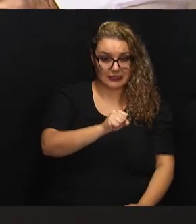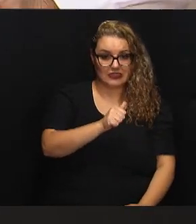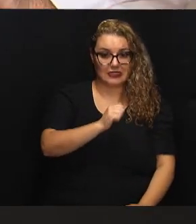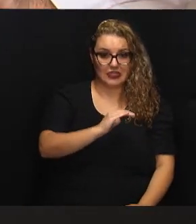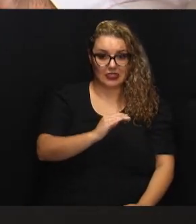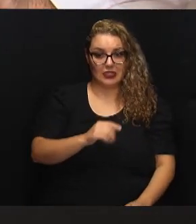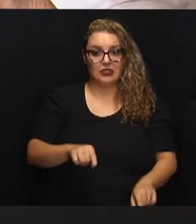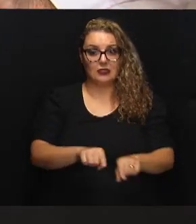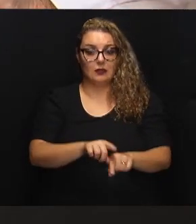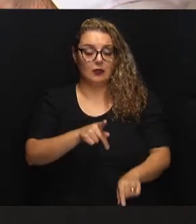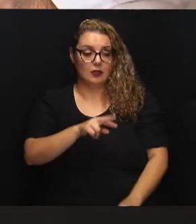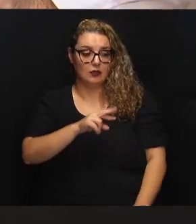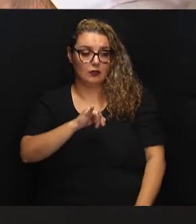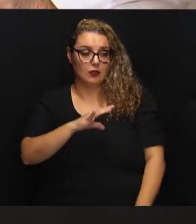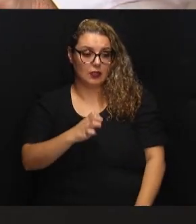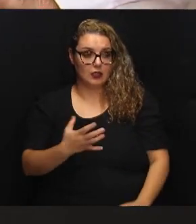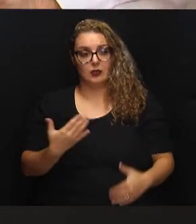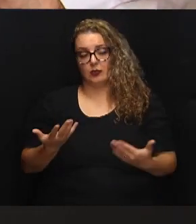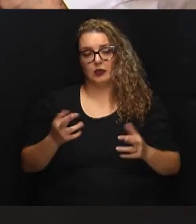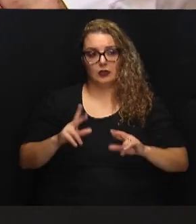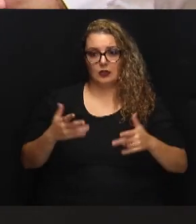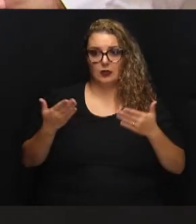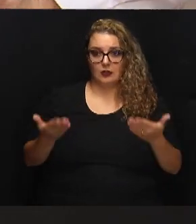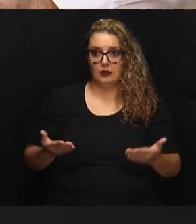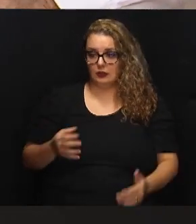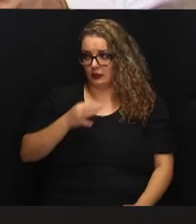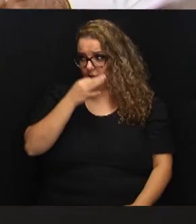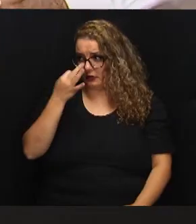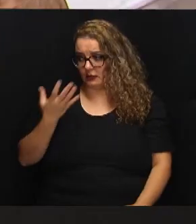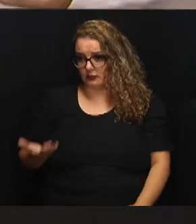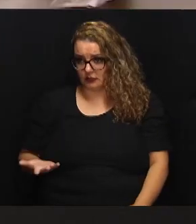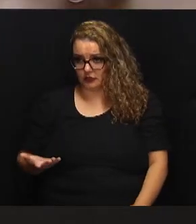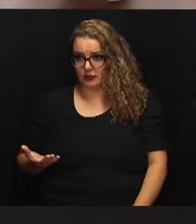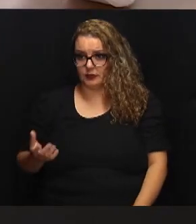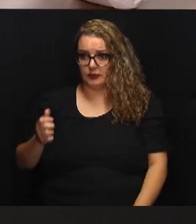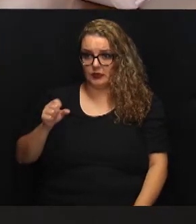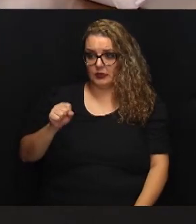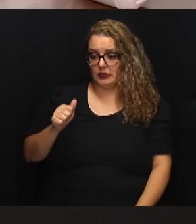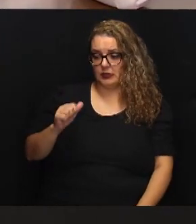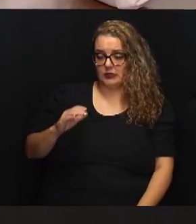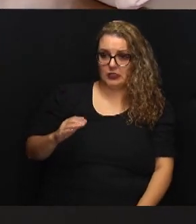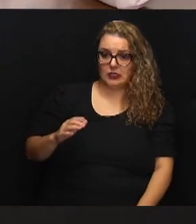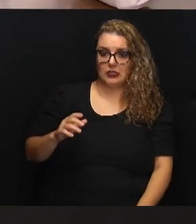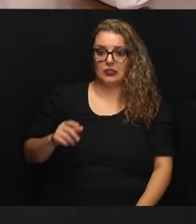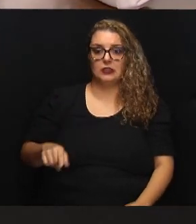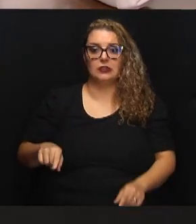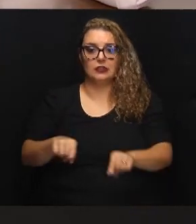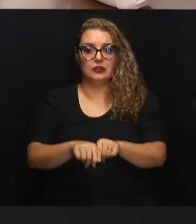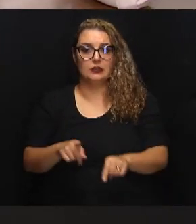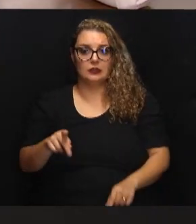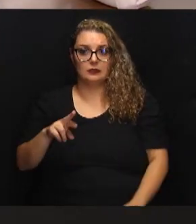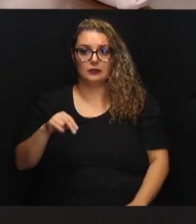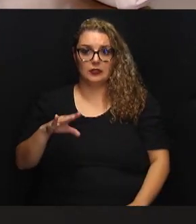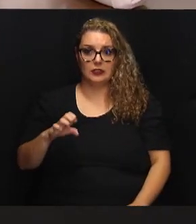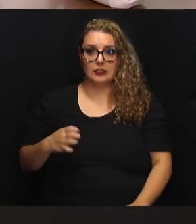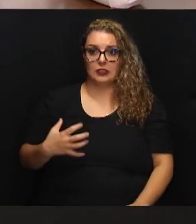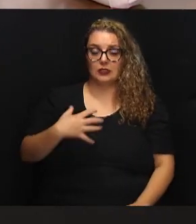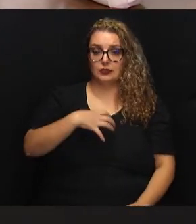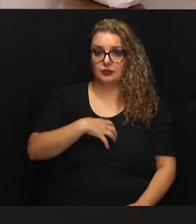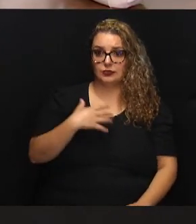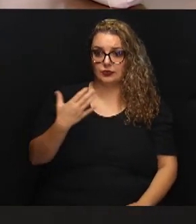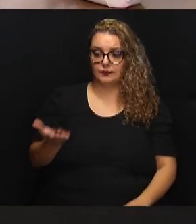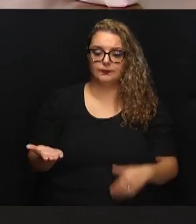diferenças entre esses dois modelos? Perfeito. Então, SAC e Price são, na verdade, duas formas